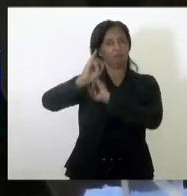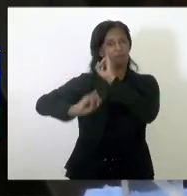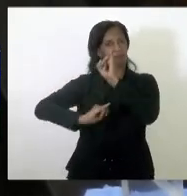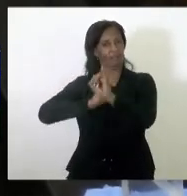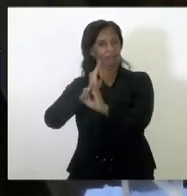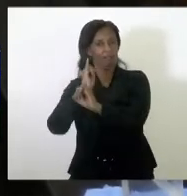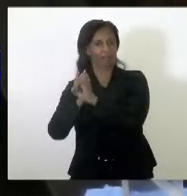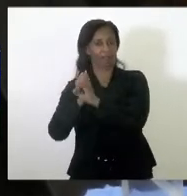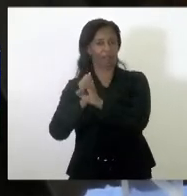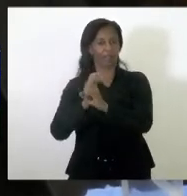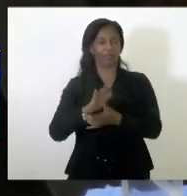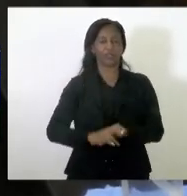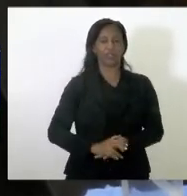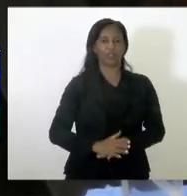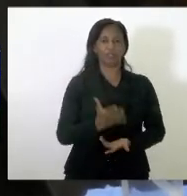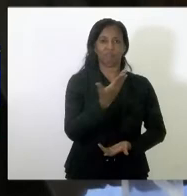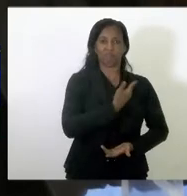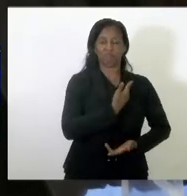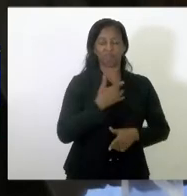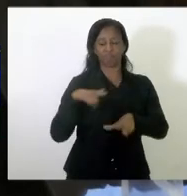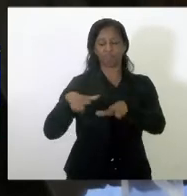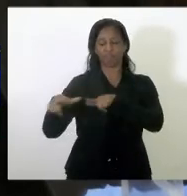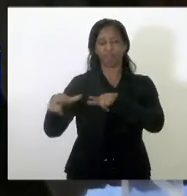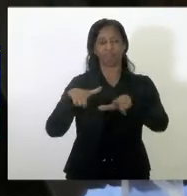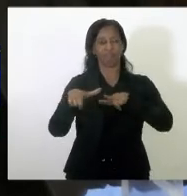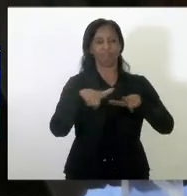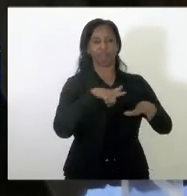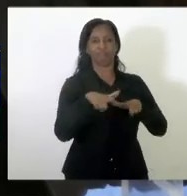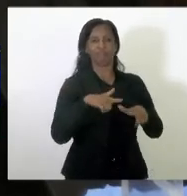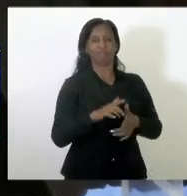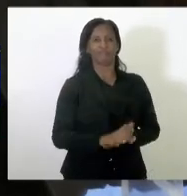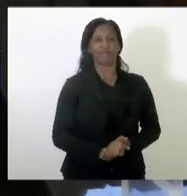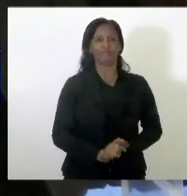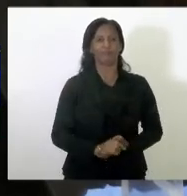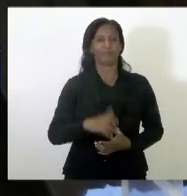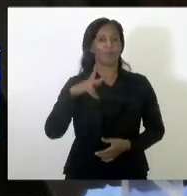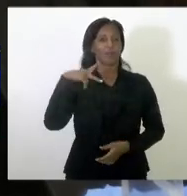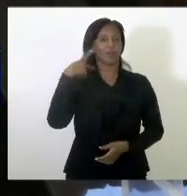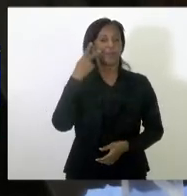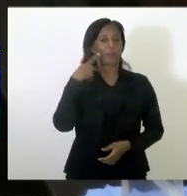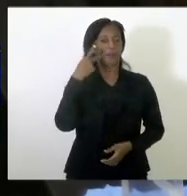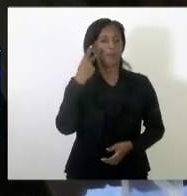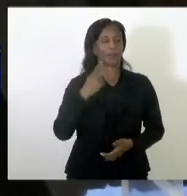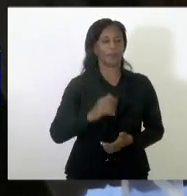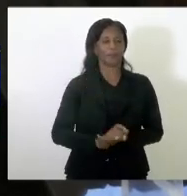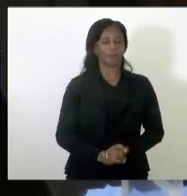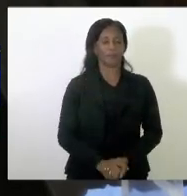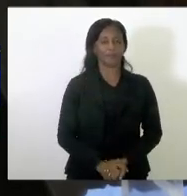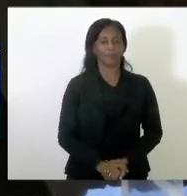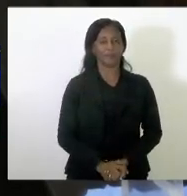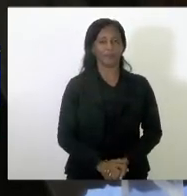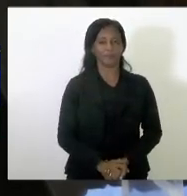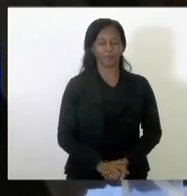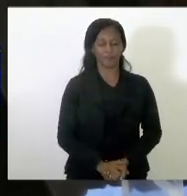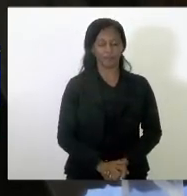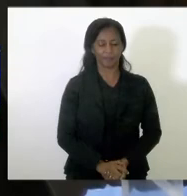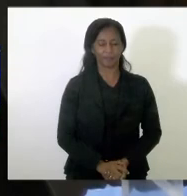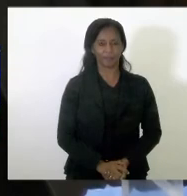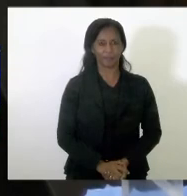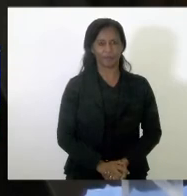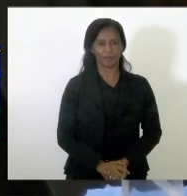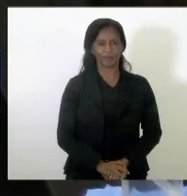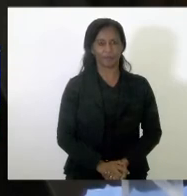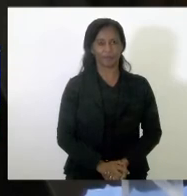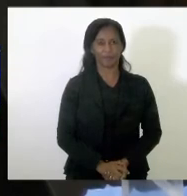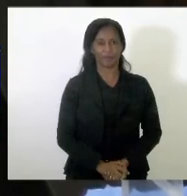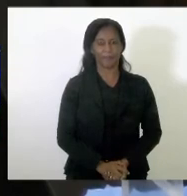imprensa e colegas trabalhadoras e trabalhadores do Parlamento Fluminense. Eu quero também